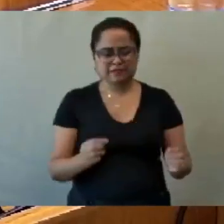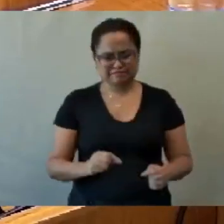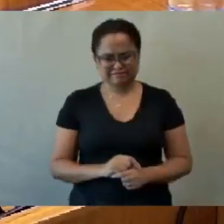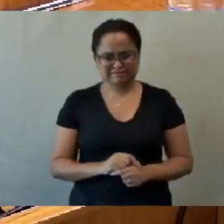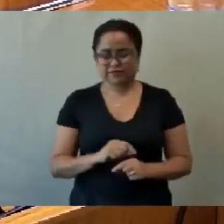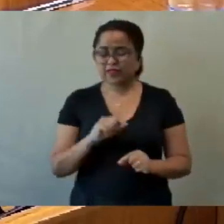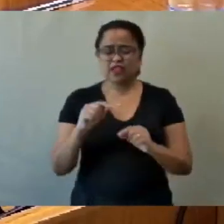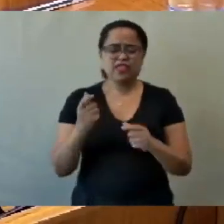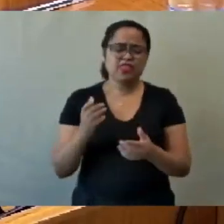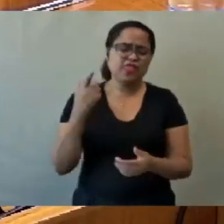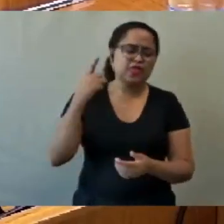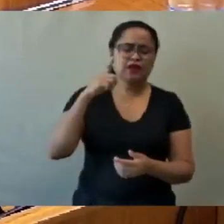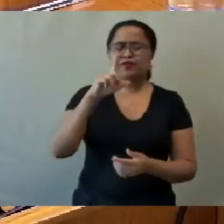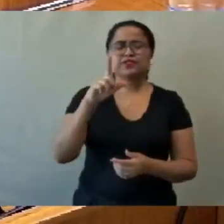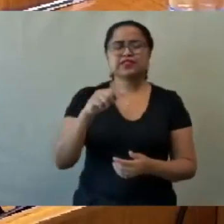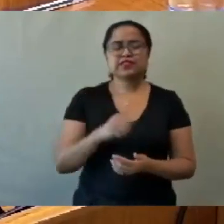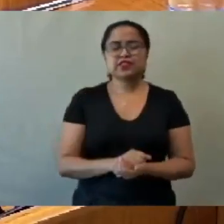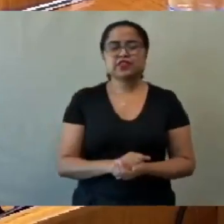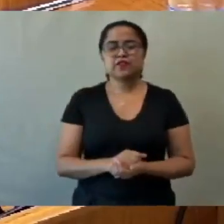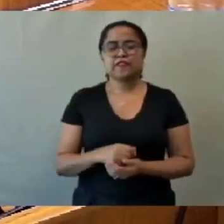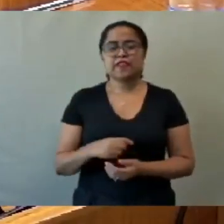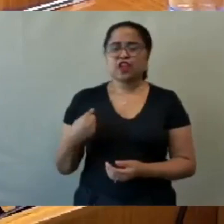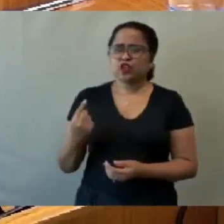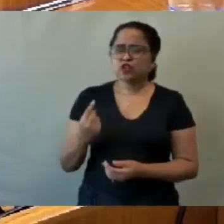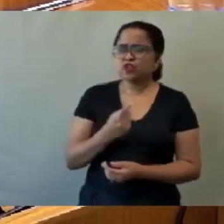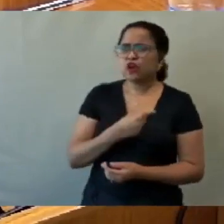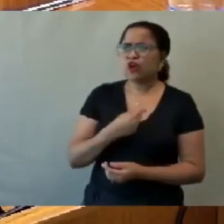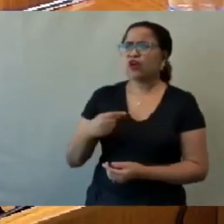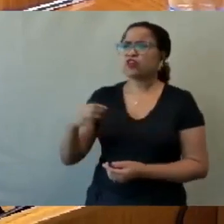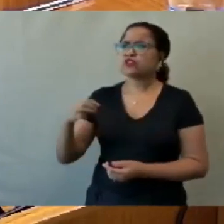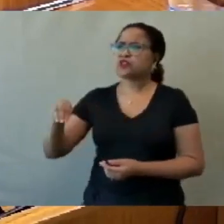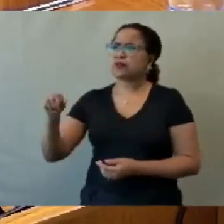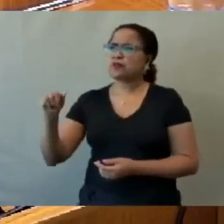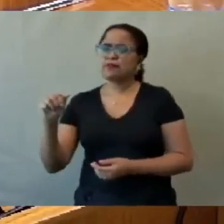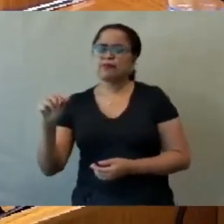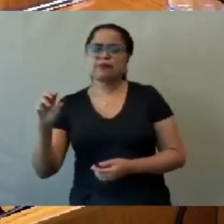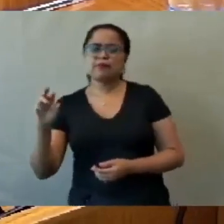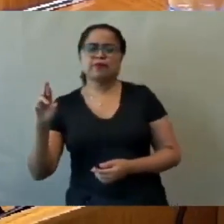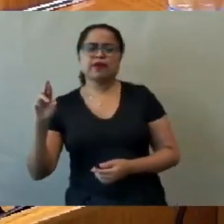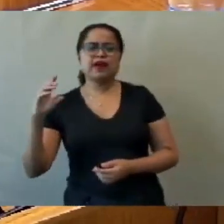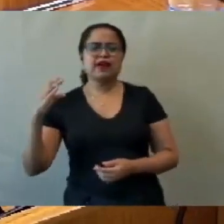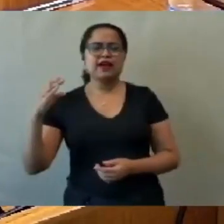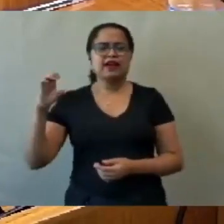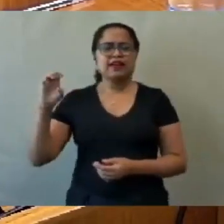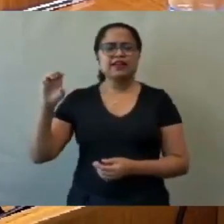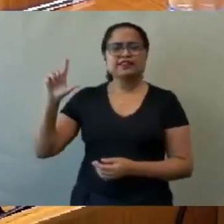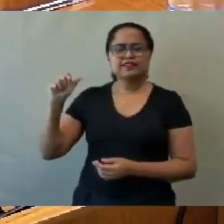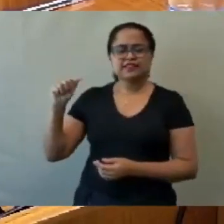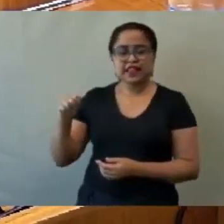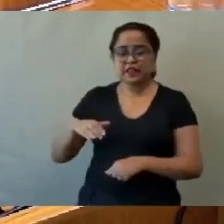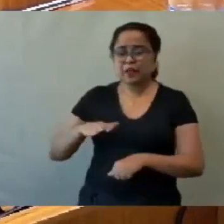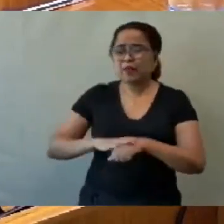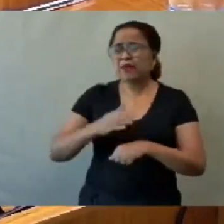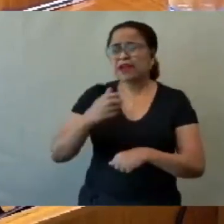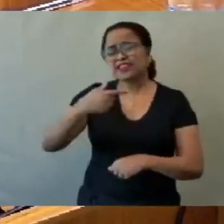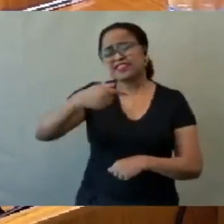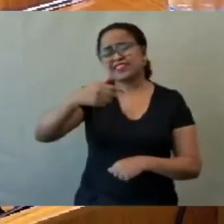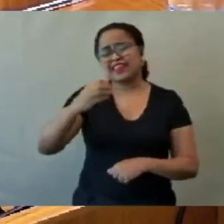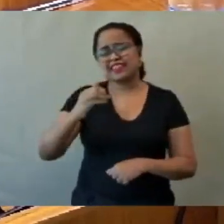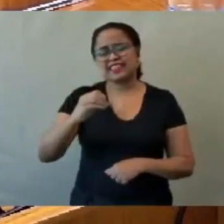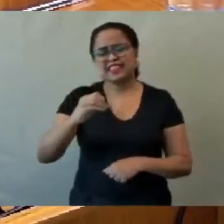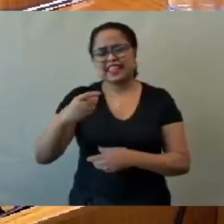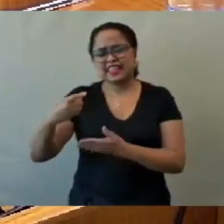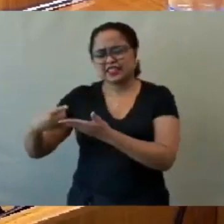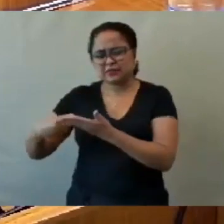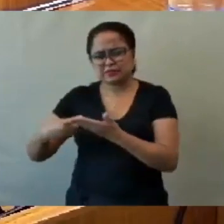vereadora Marcela Tropia, a Flávia, nós visitamos mais de 70 escolas. Pedido aqui de